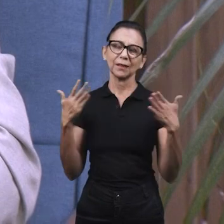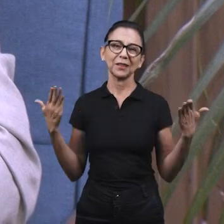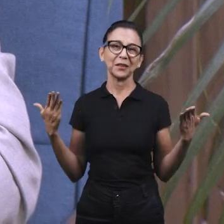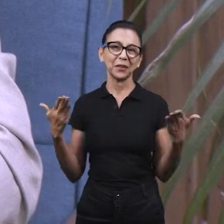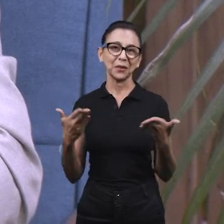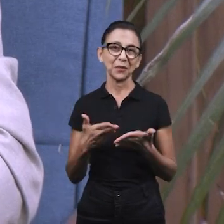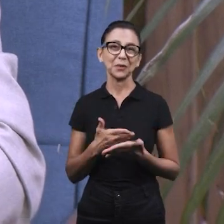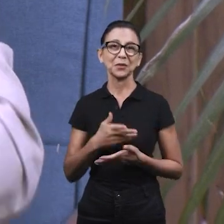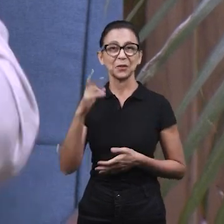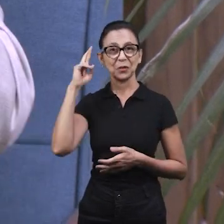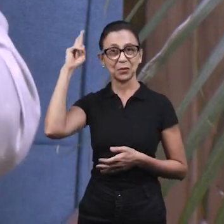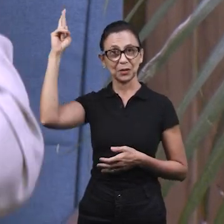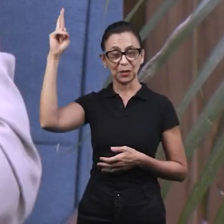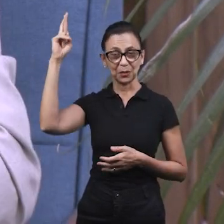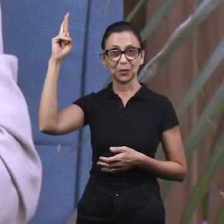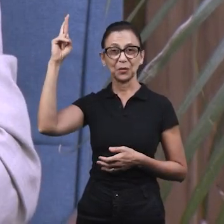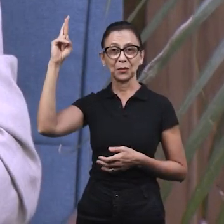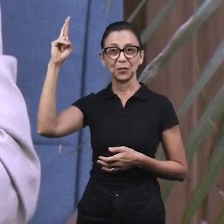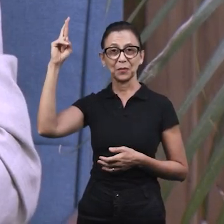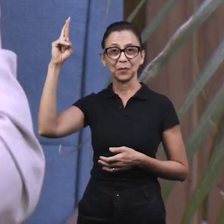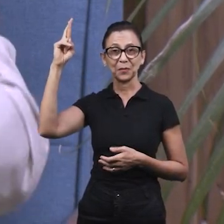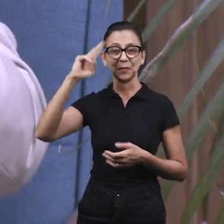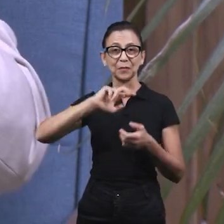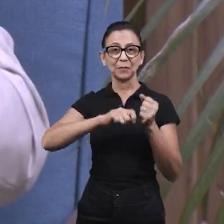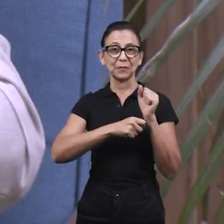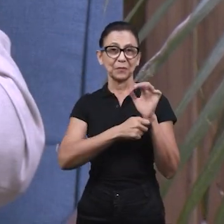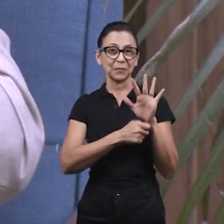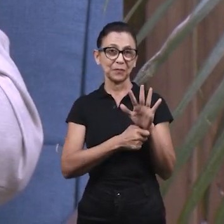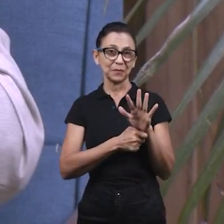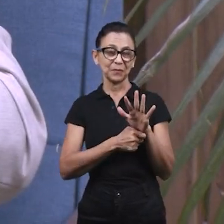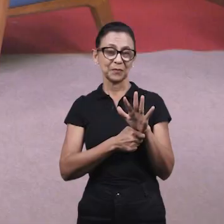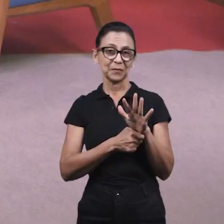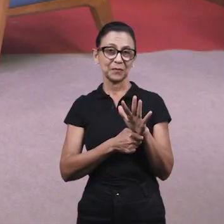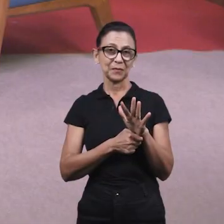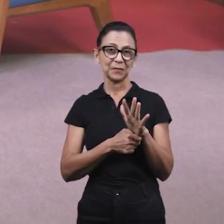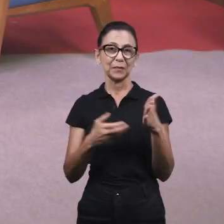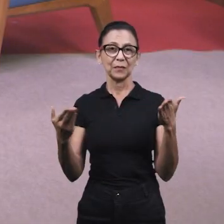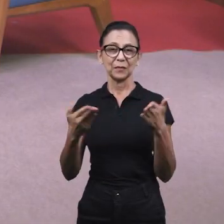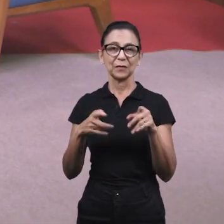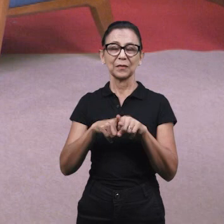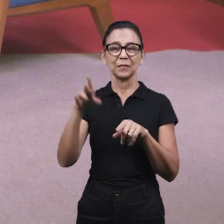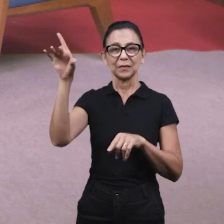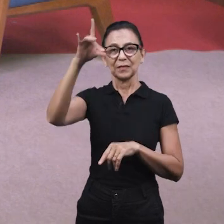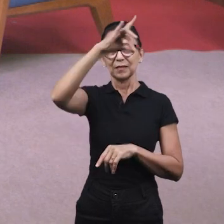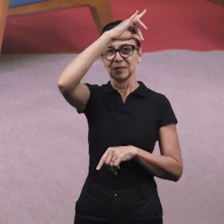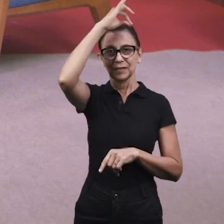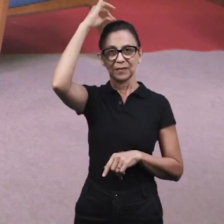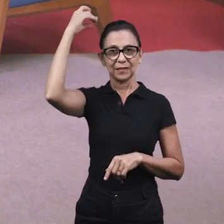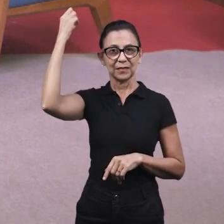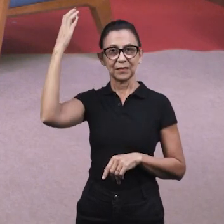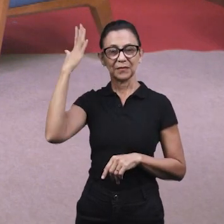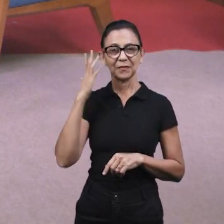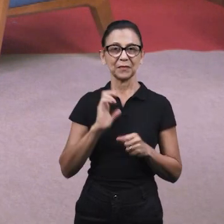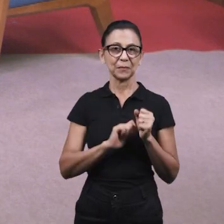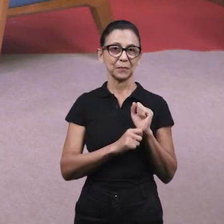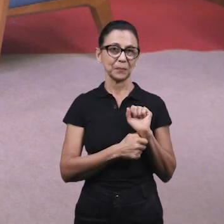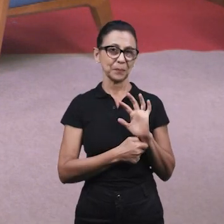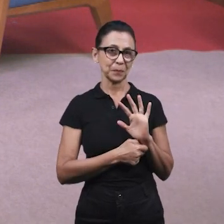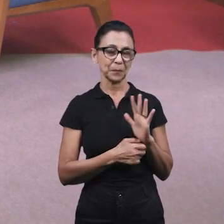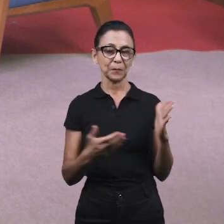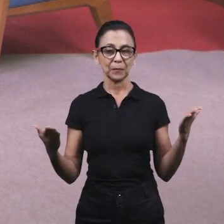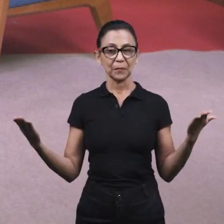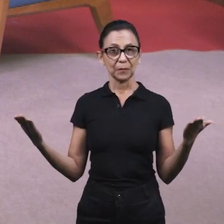muitos mistérios a revelar, assim como o Espírito Santo nos revela hoje. Na aula para as crianças, intermediários e adolescentes,